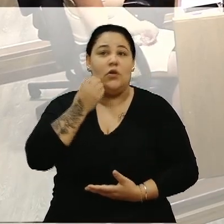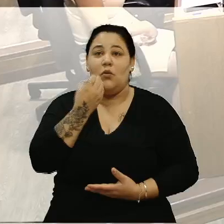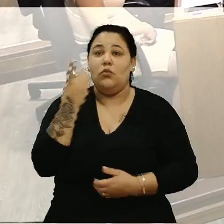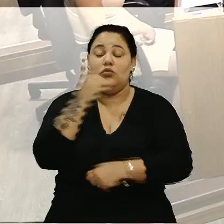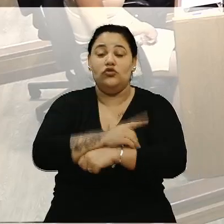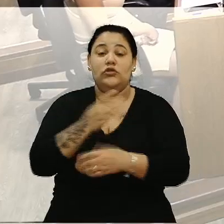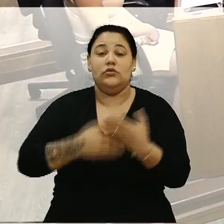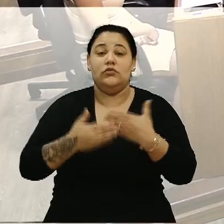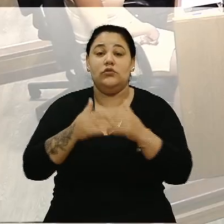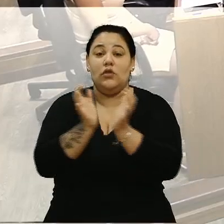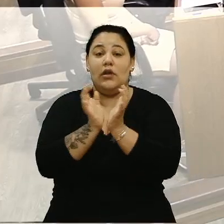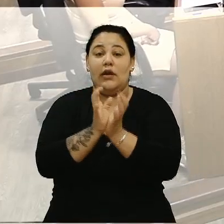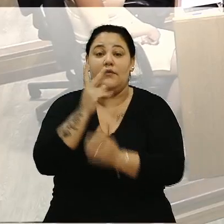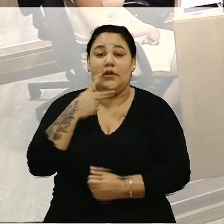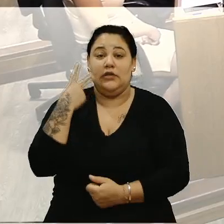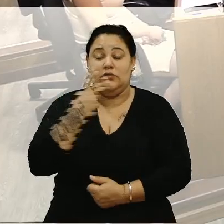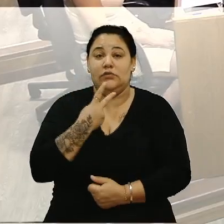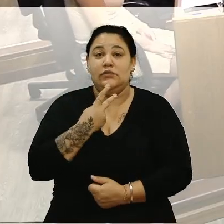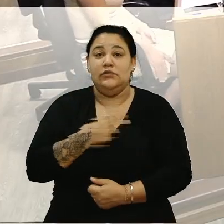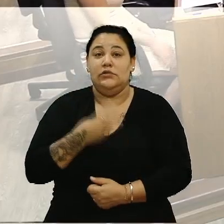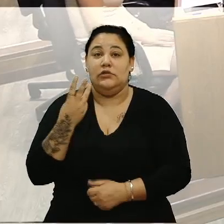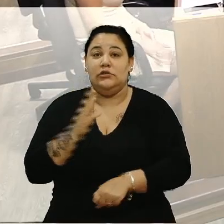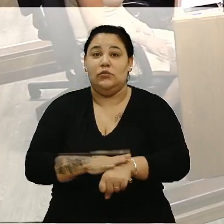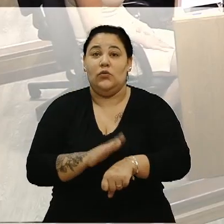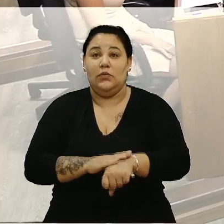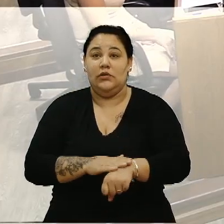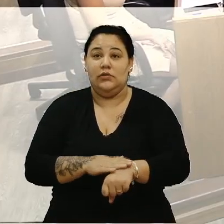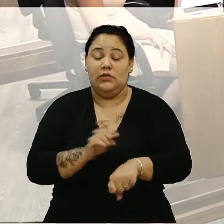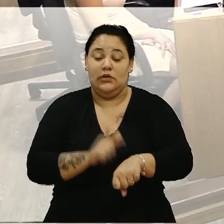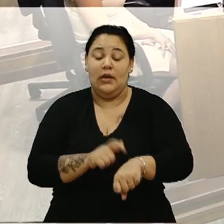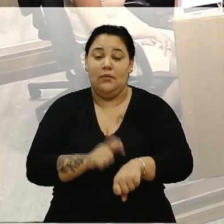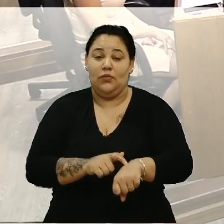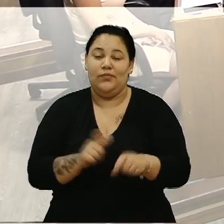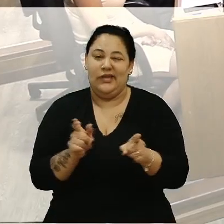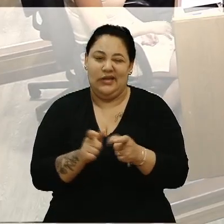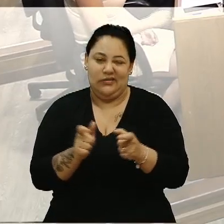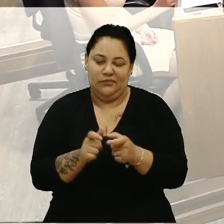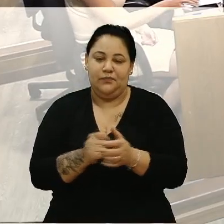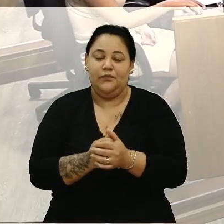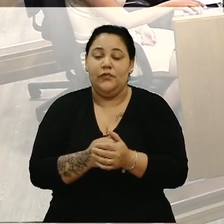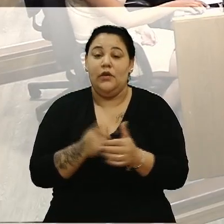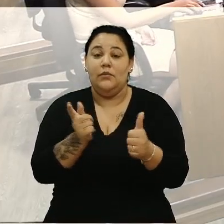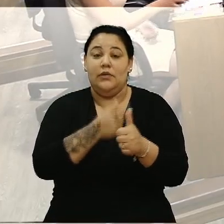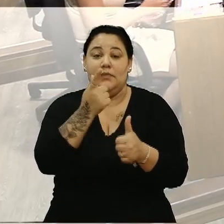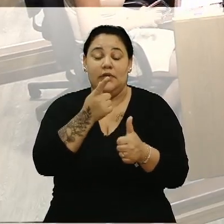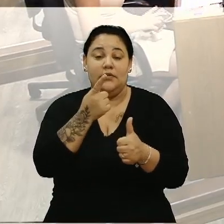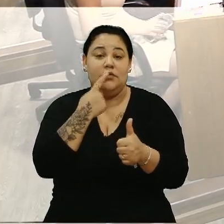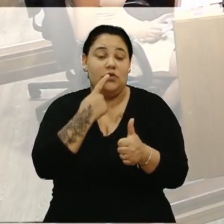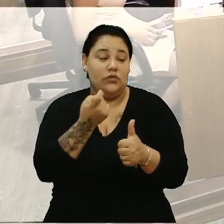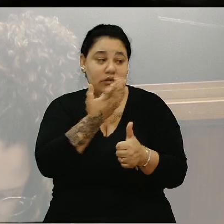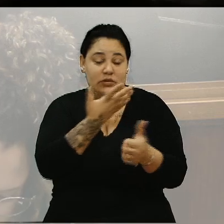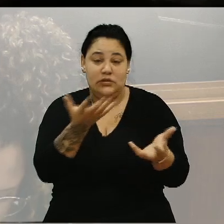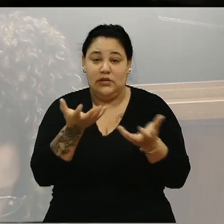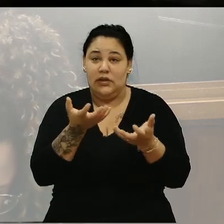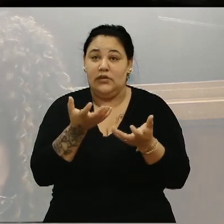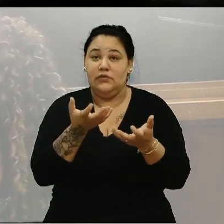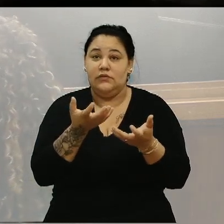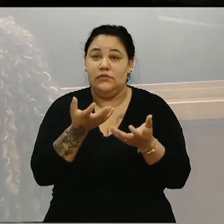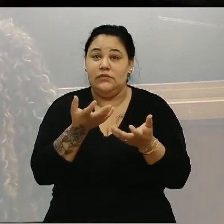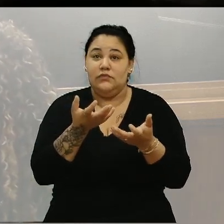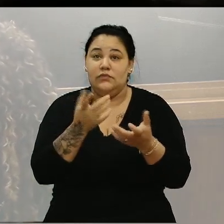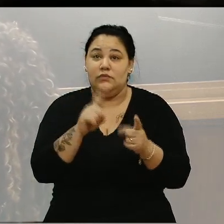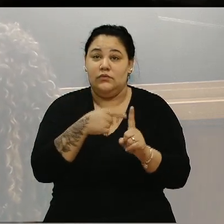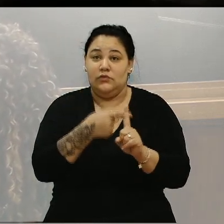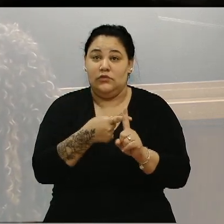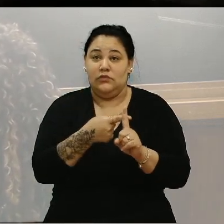vereadores e vereadoras. 3 momentos nesse tempo curto que a gente tem. Primeiro, vereadora Rose, quero me somar. Na última semana, nós